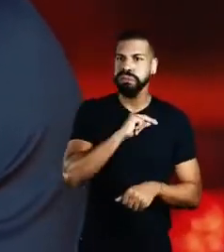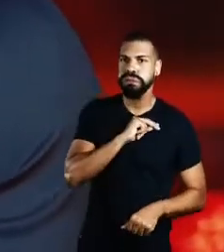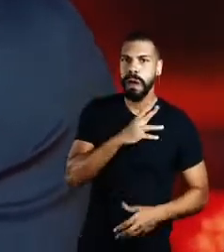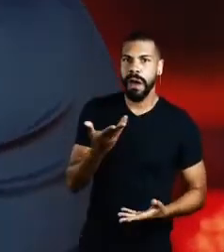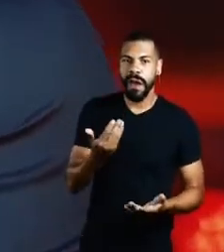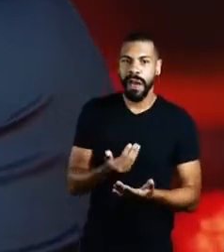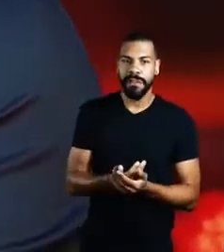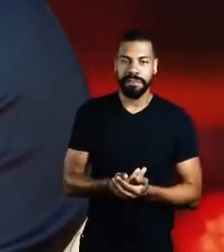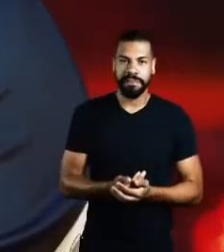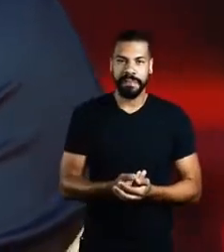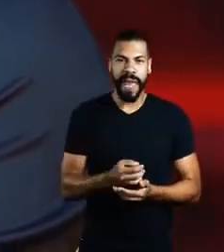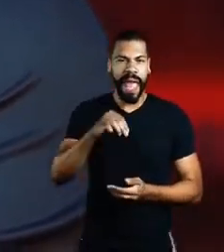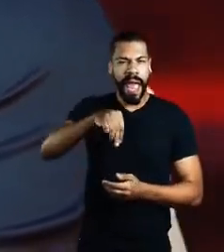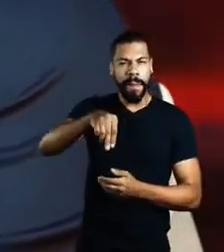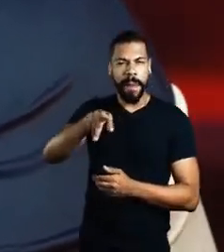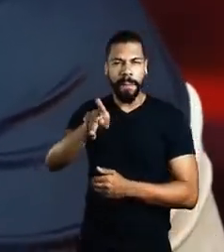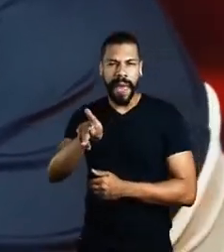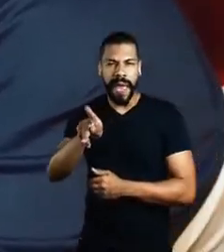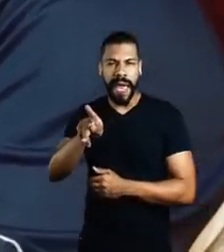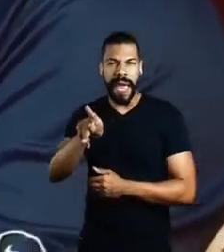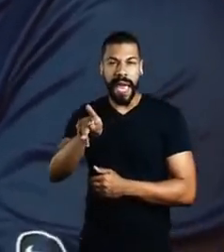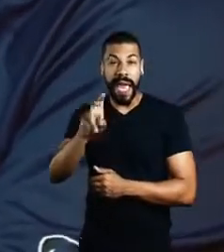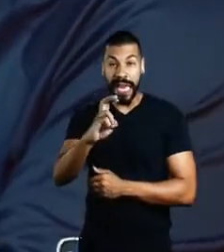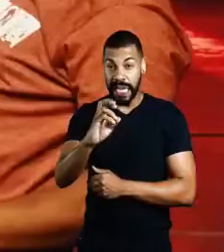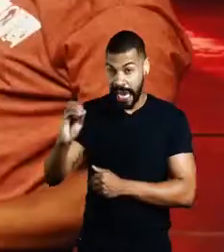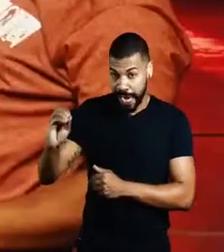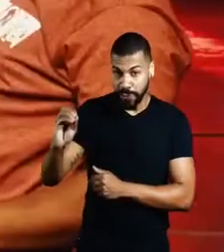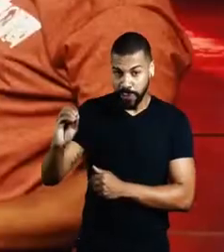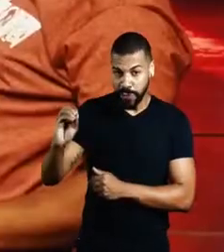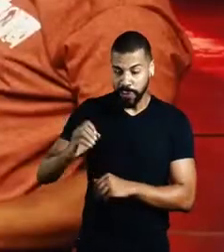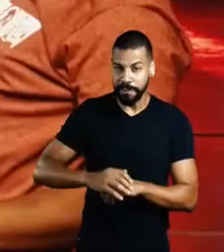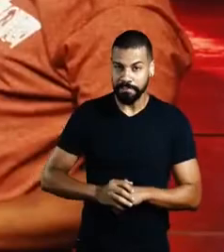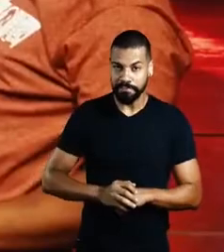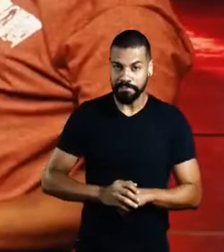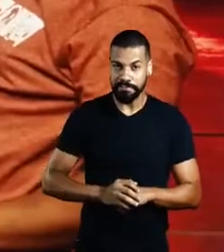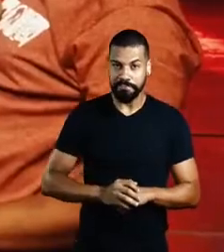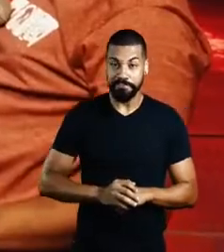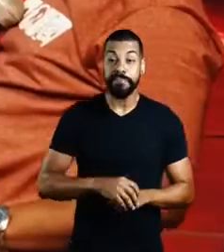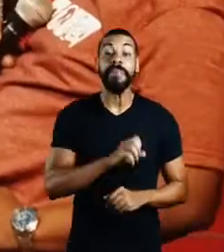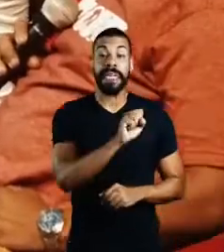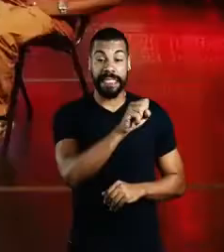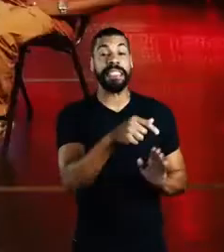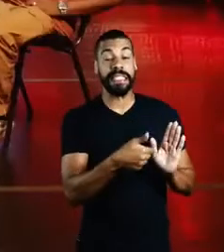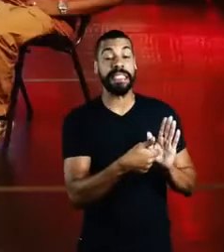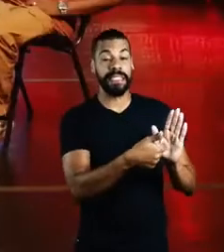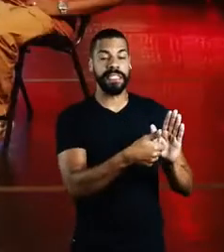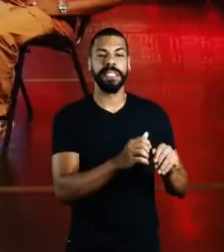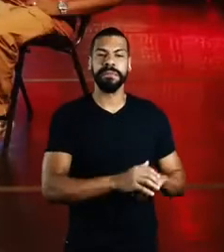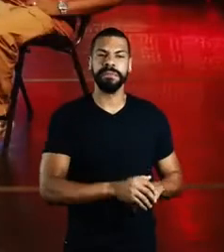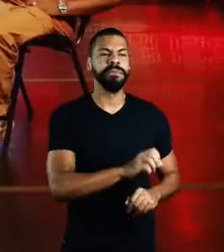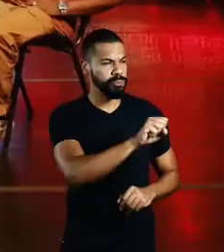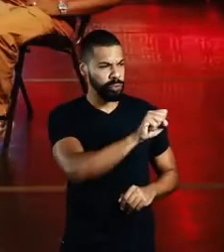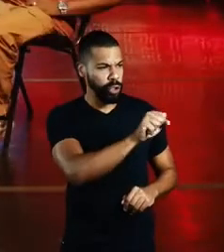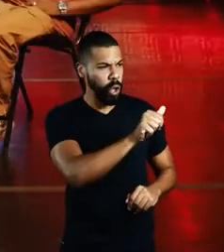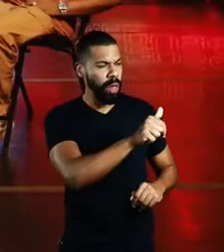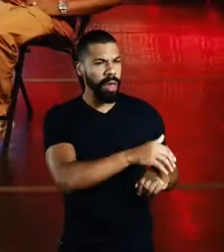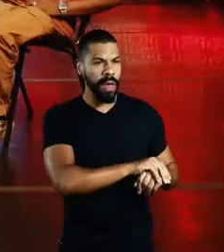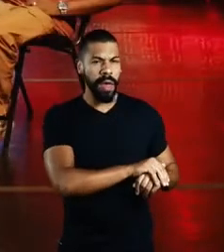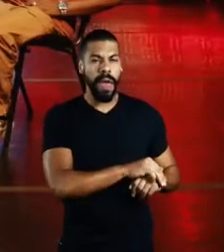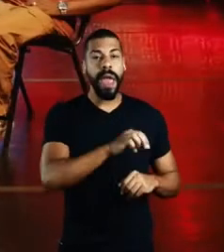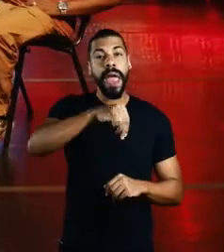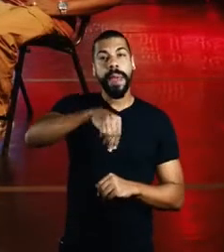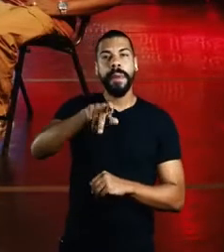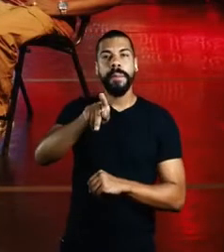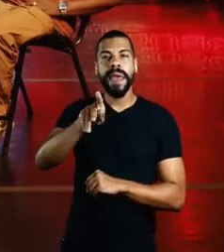a MPC 500, né? A gente não tinha, a gente tinha um sequencer, né? Sim. O sequencer, que era o